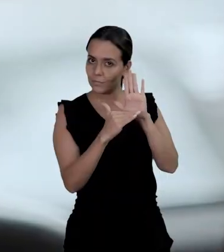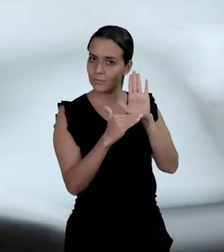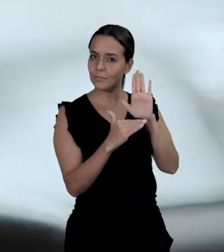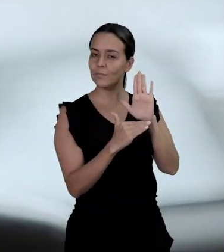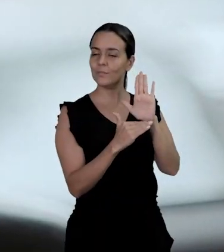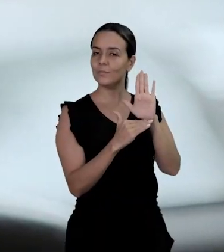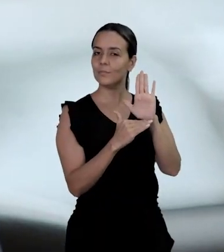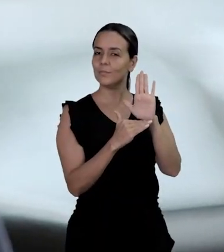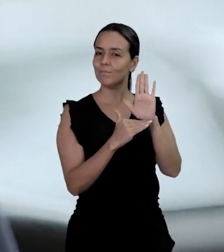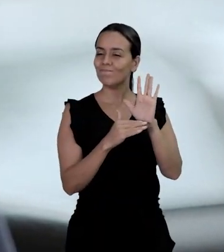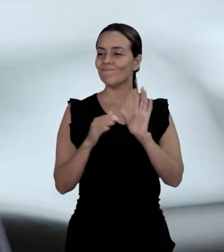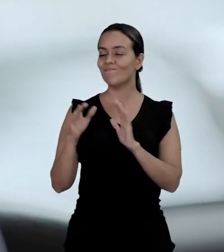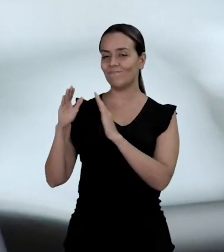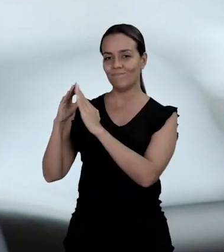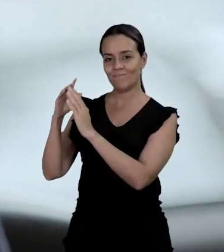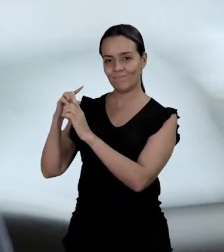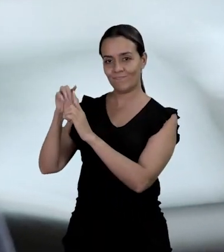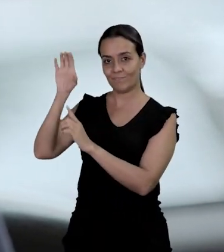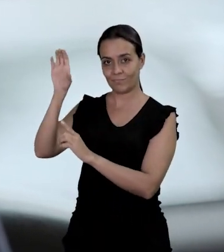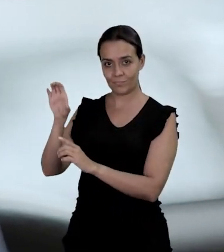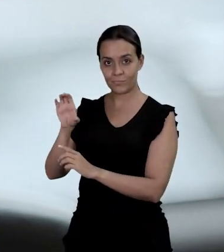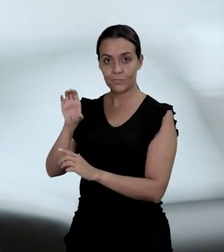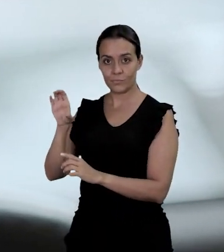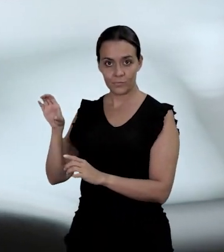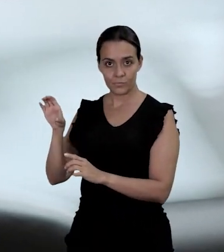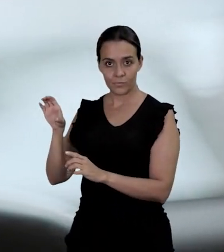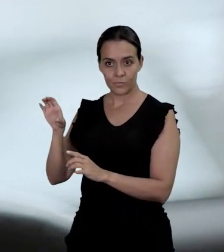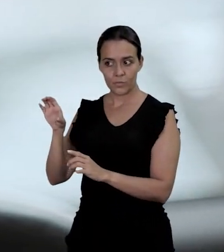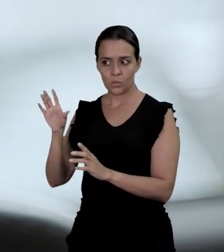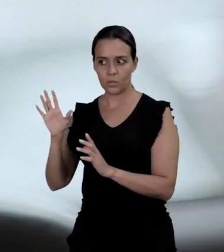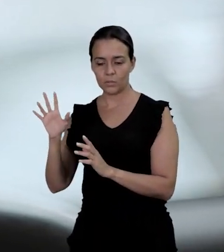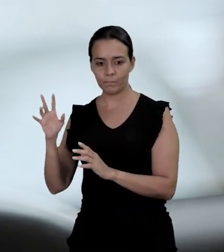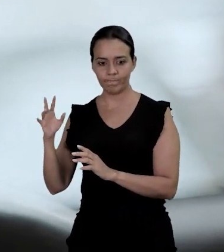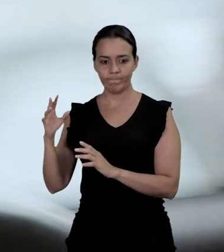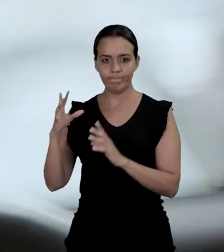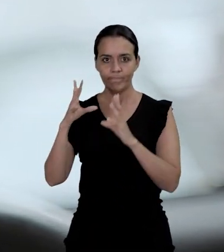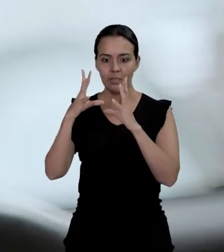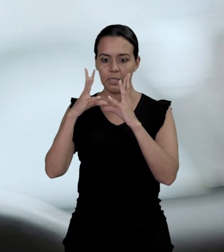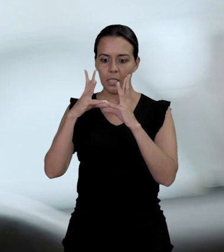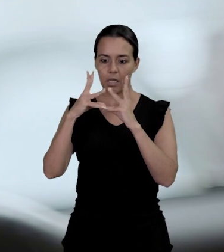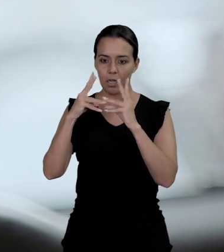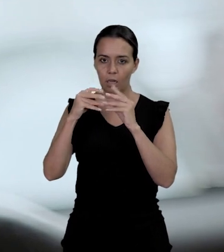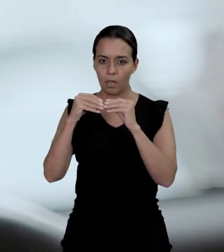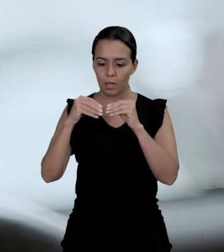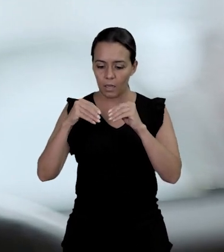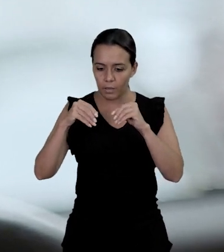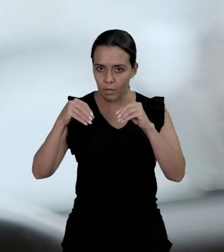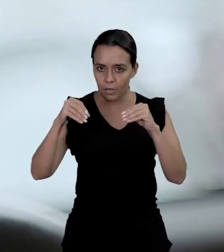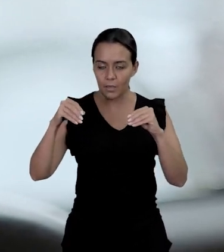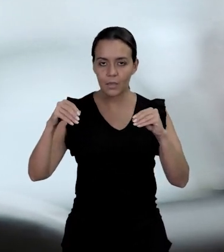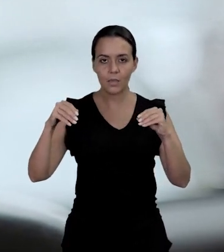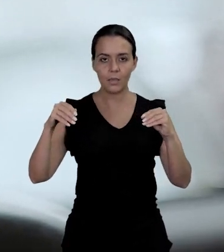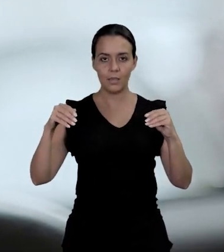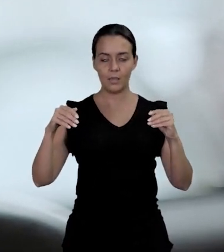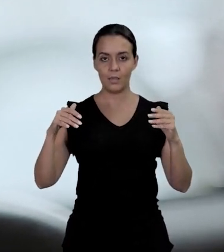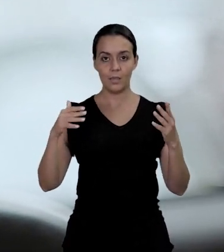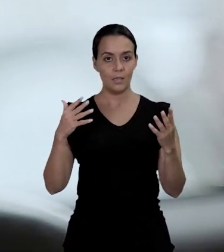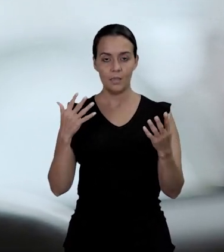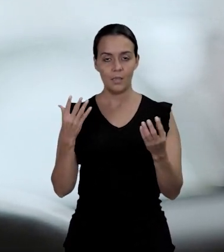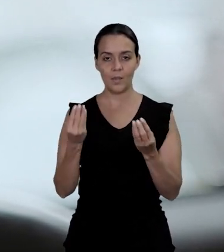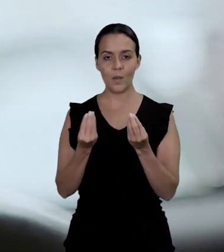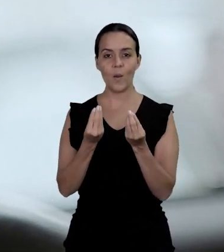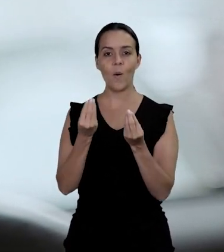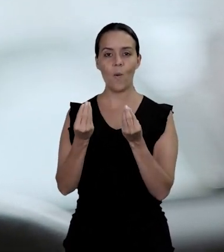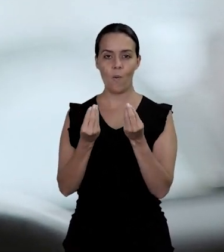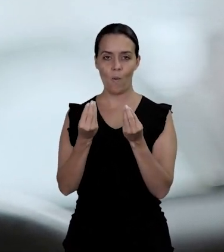Sim. E isso é visto como sendo um pilar de dissolução da própria sociabilidade, porque daí eles colocam